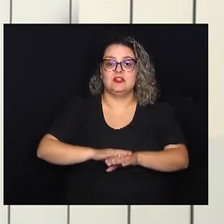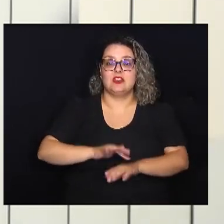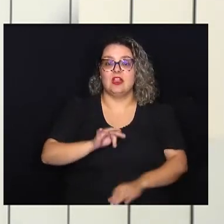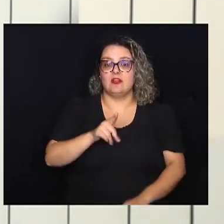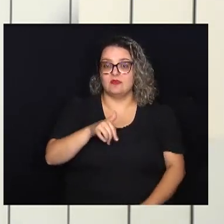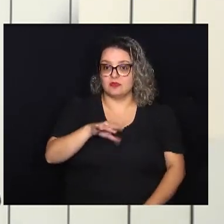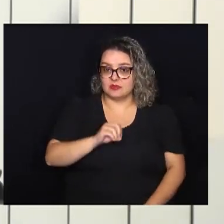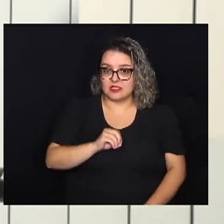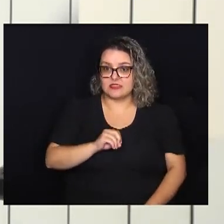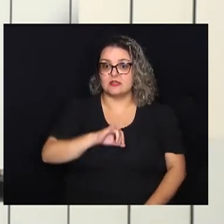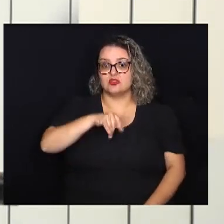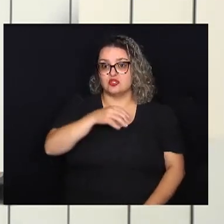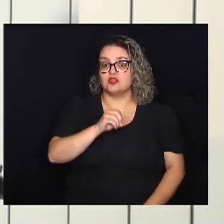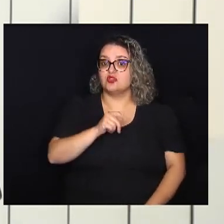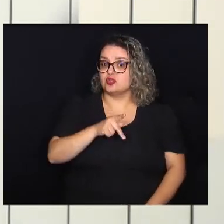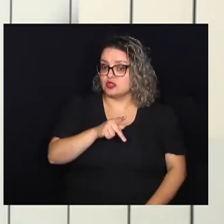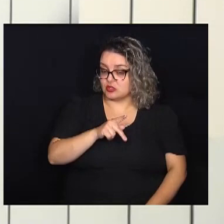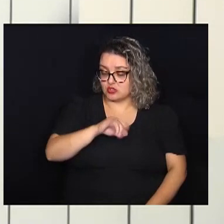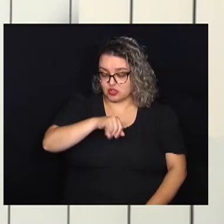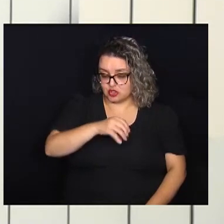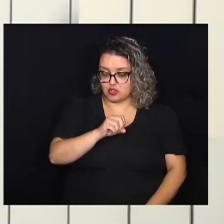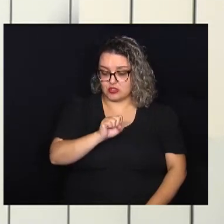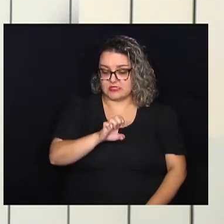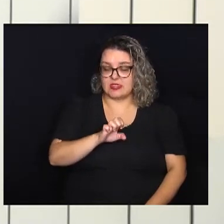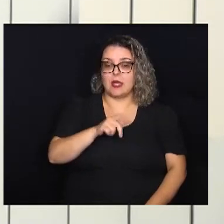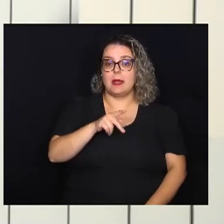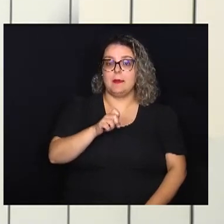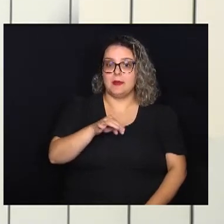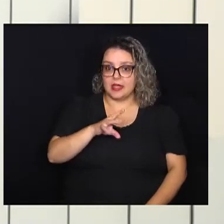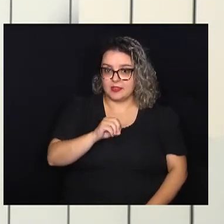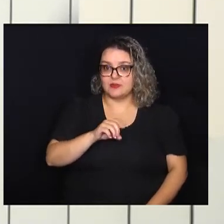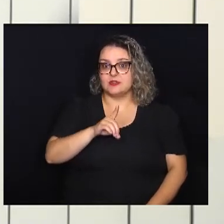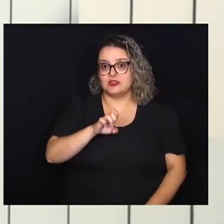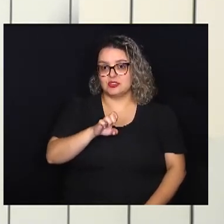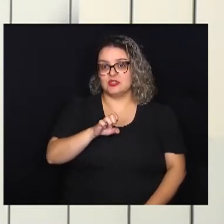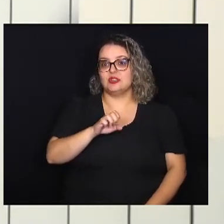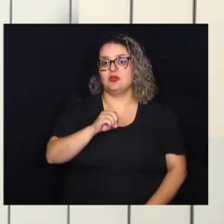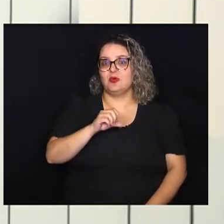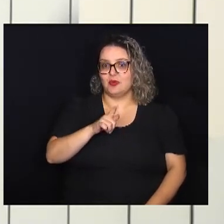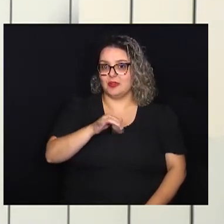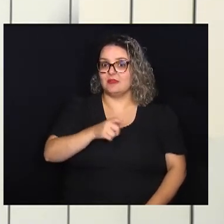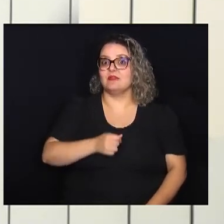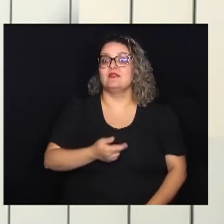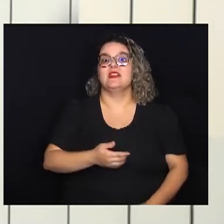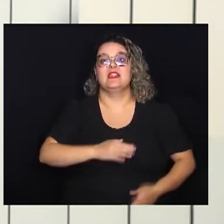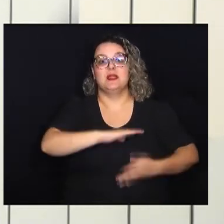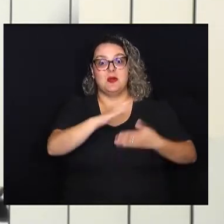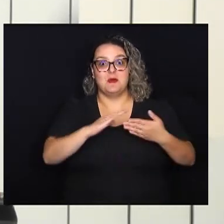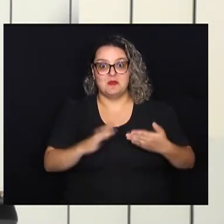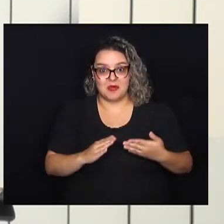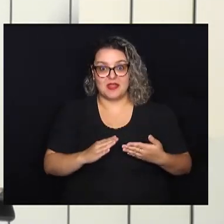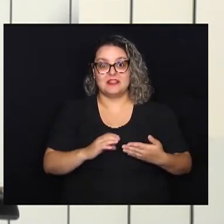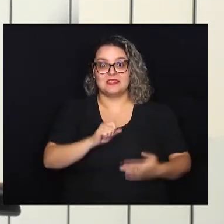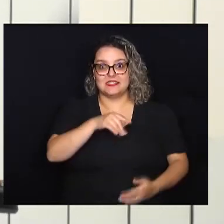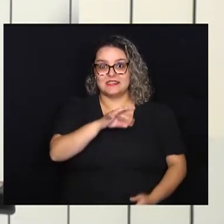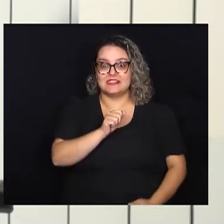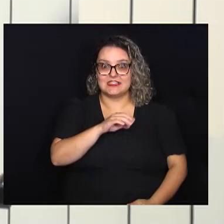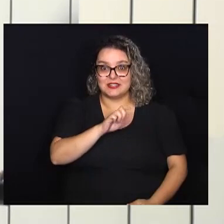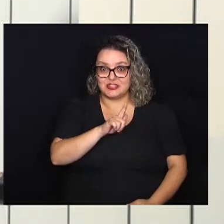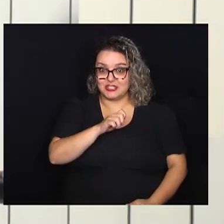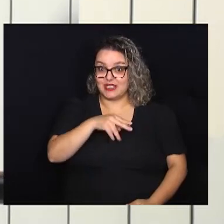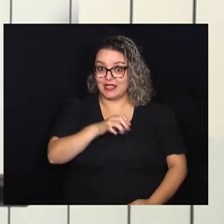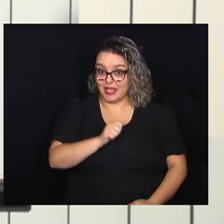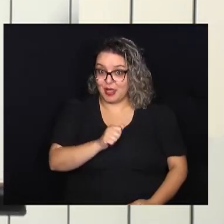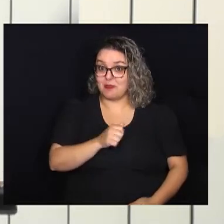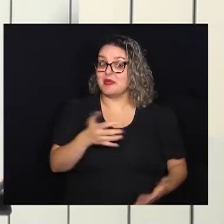de Oliveira que administra a mata de Santa Genebra também comemora o Dia da Árvore olha olha só eles